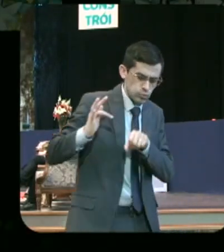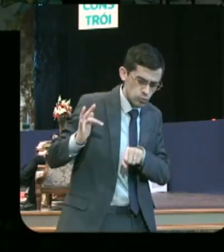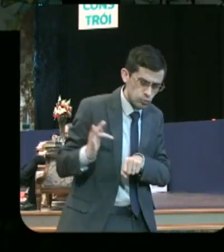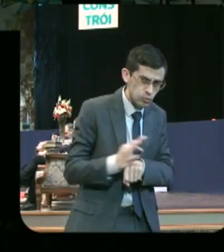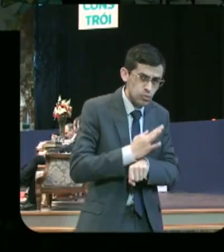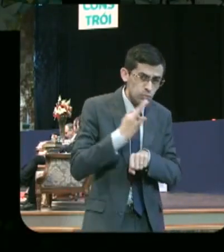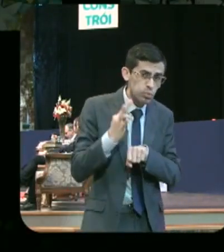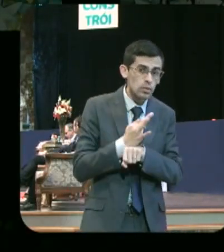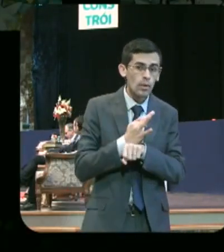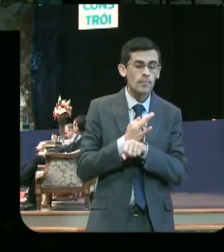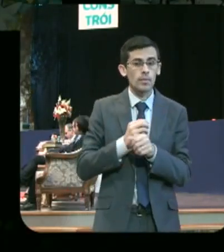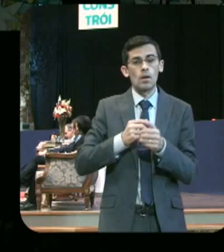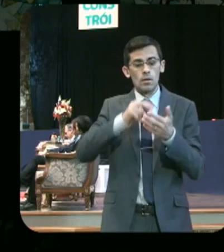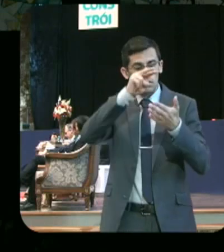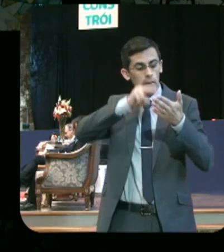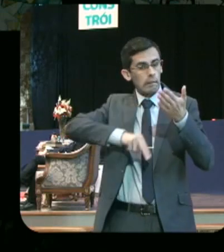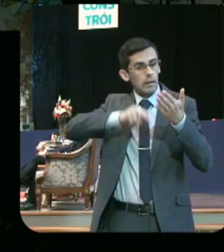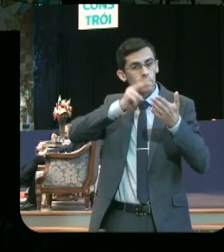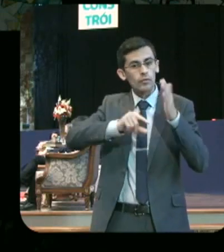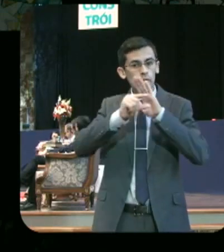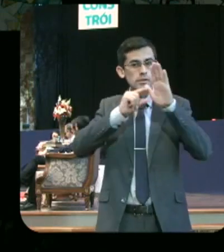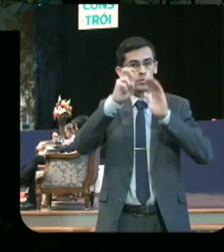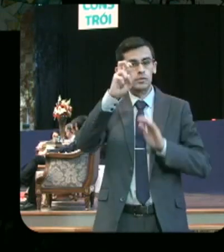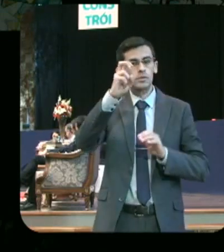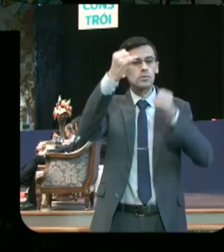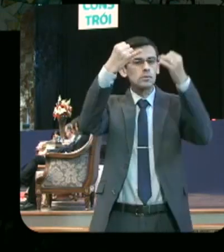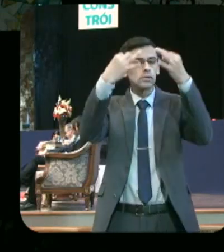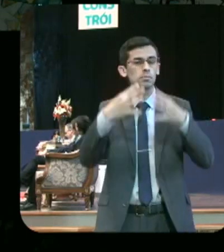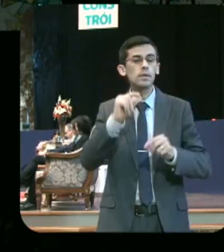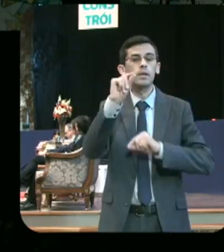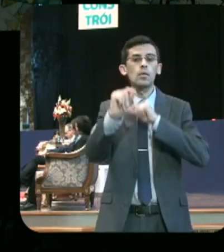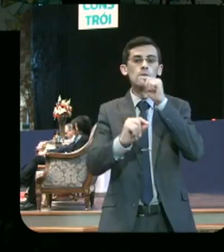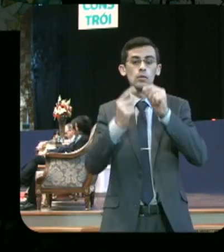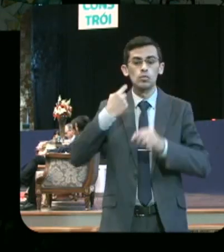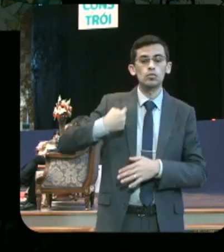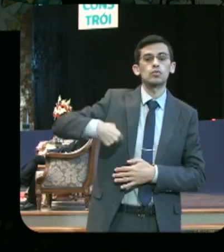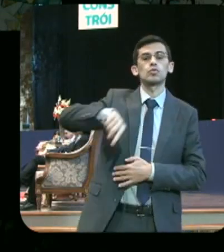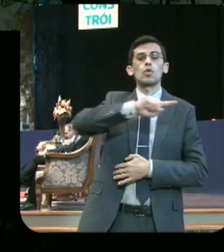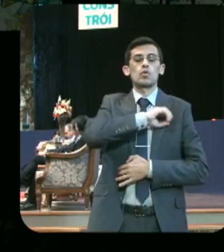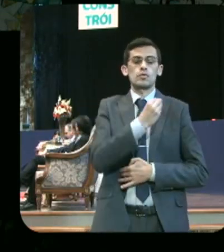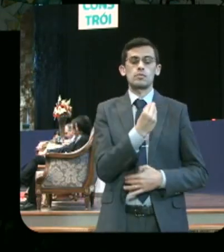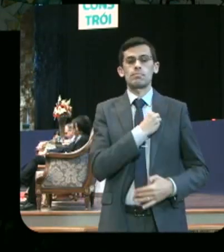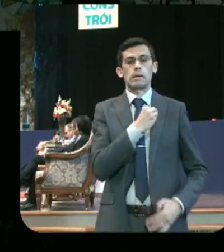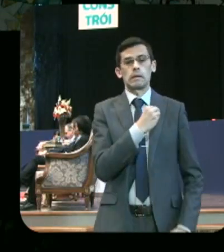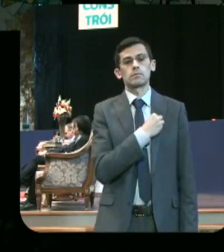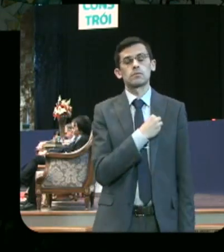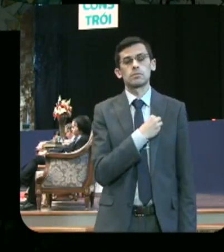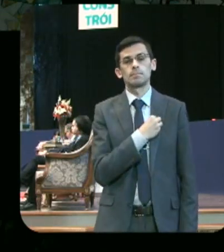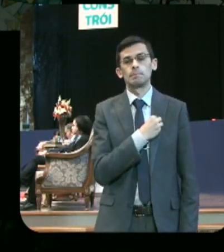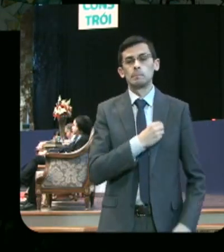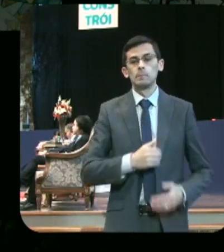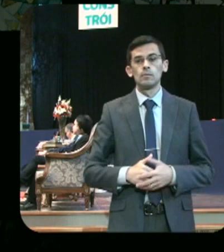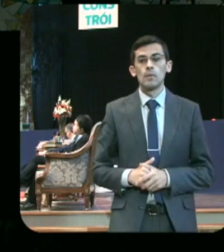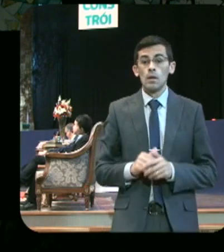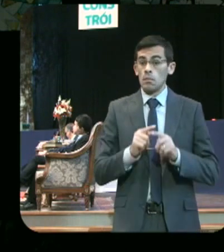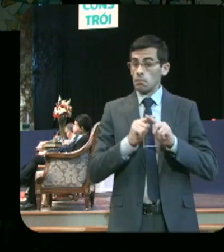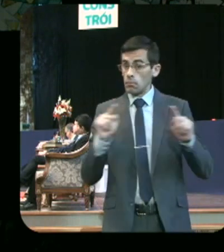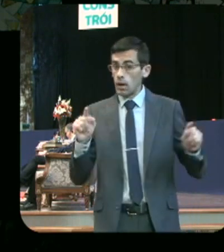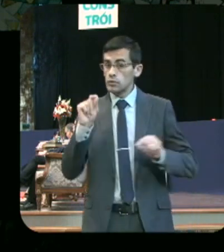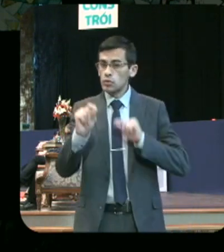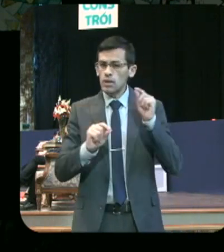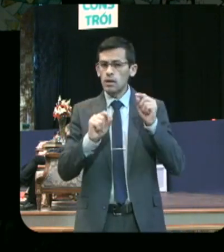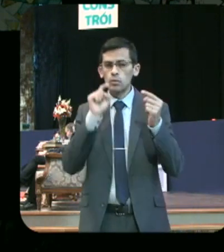transgressões. Na versão que eu li, no versículo 5, aparece os nossos pecados. Mas